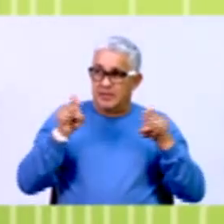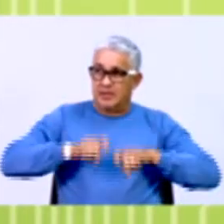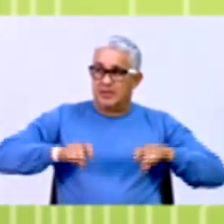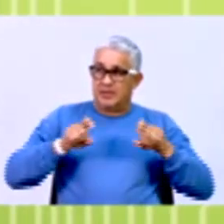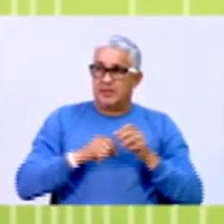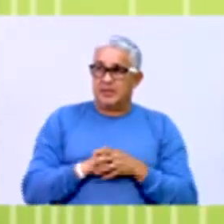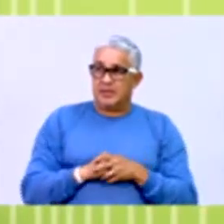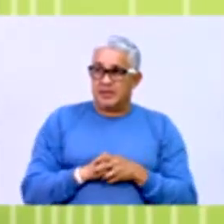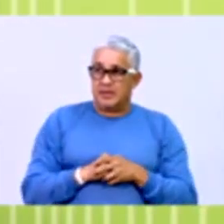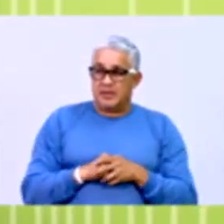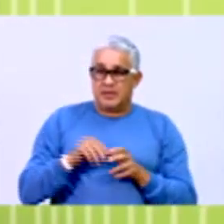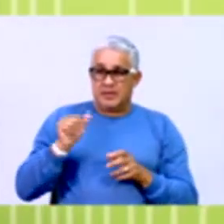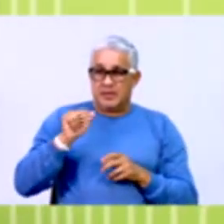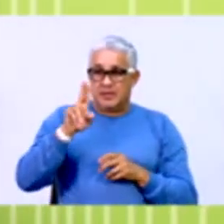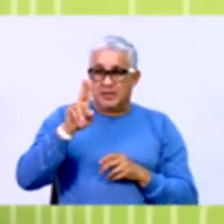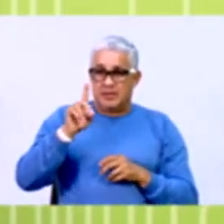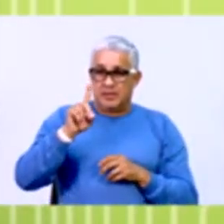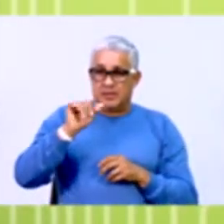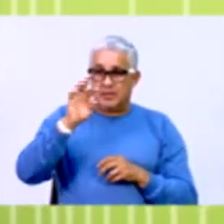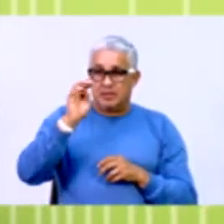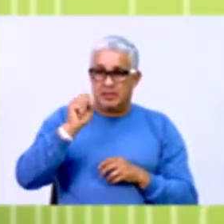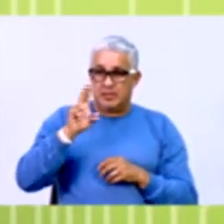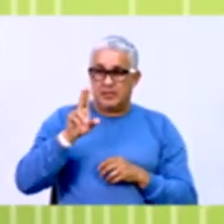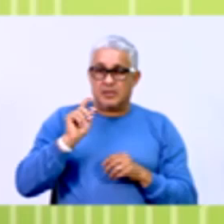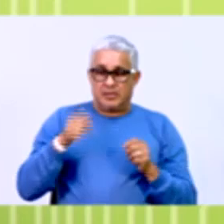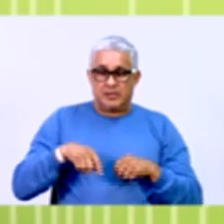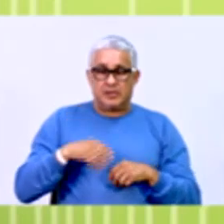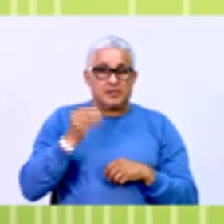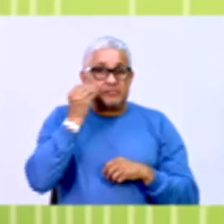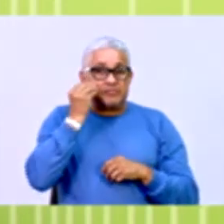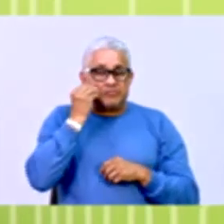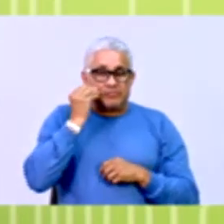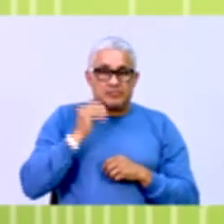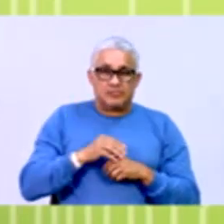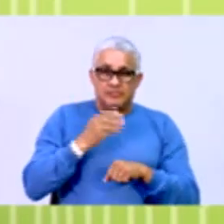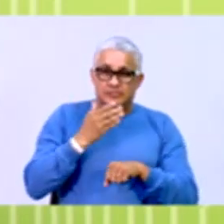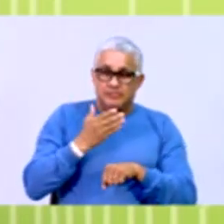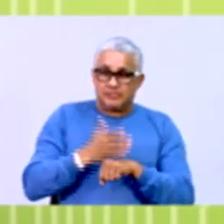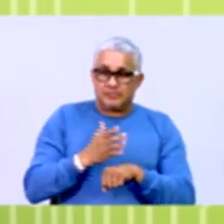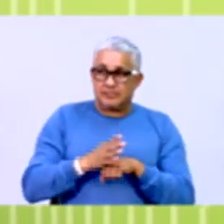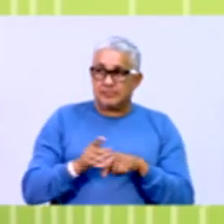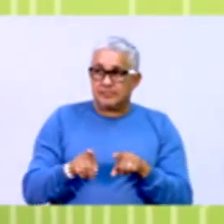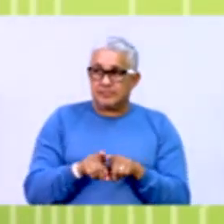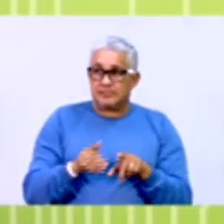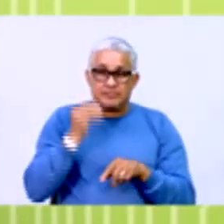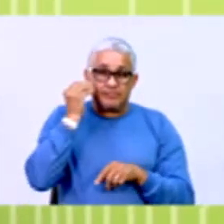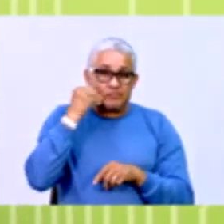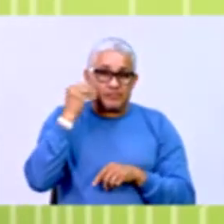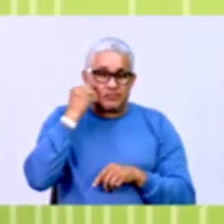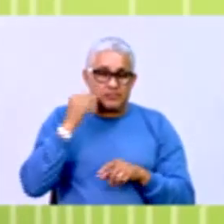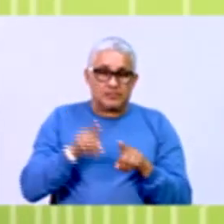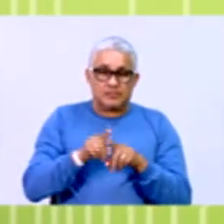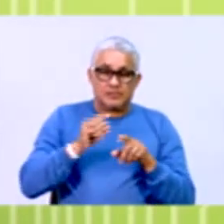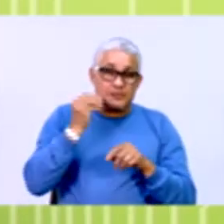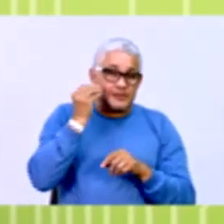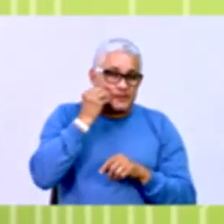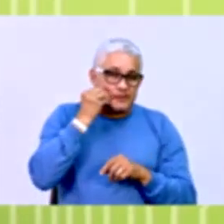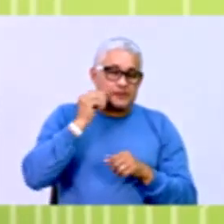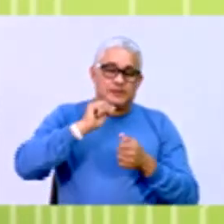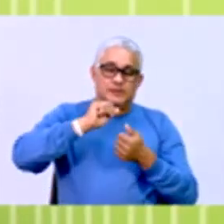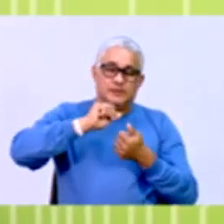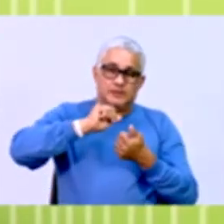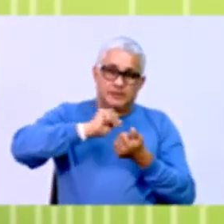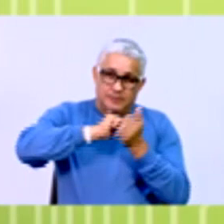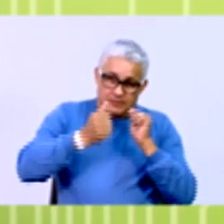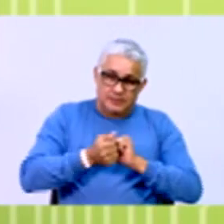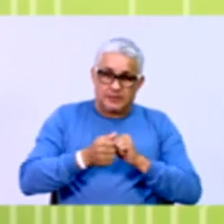ele podia até fazer uma manipulação ali para fazer um teste em algum dado e, sem querer, de repente alterar aquele dado e corromper